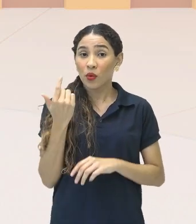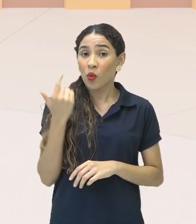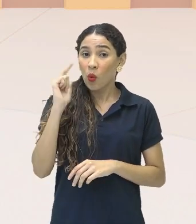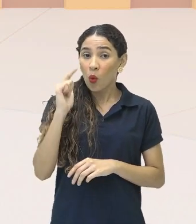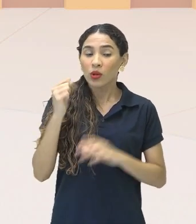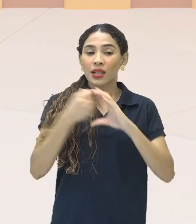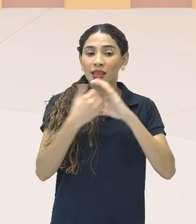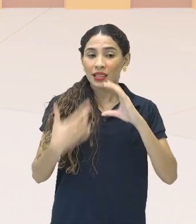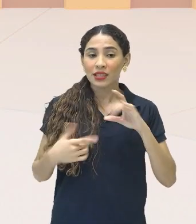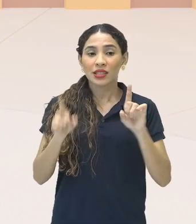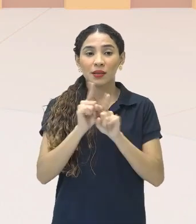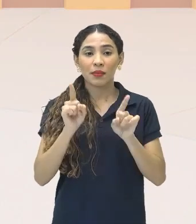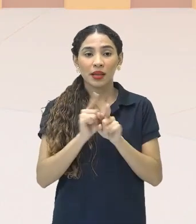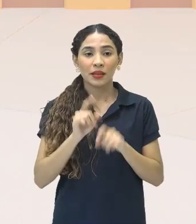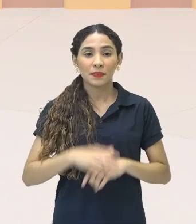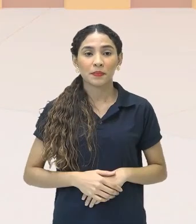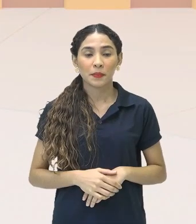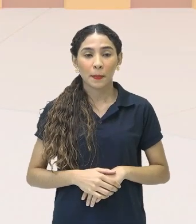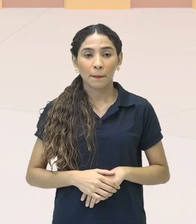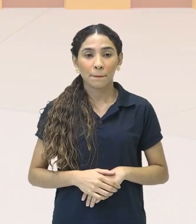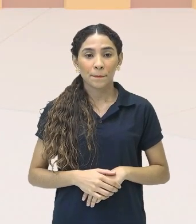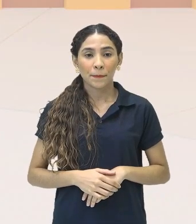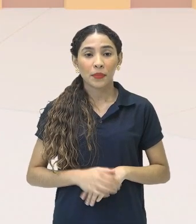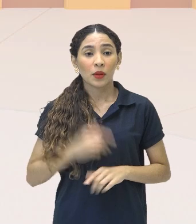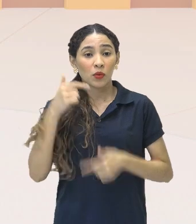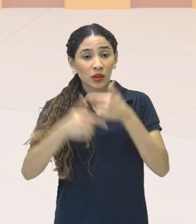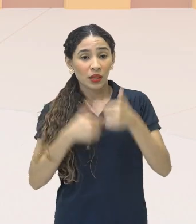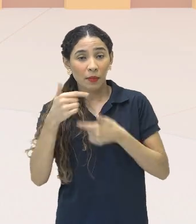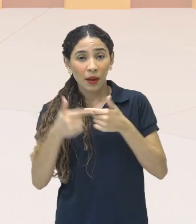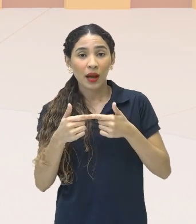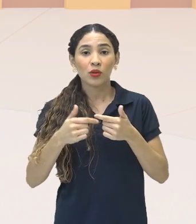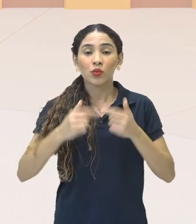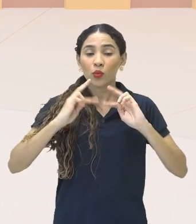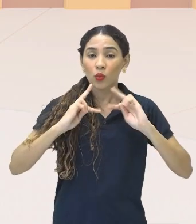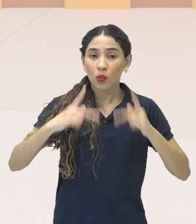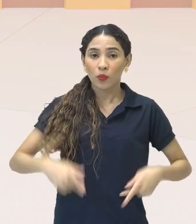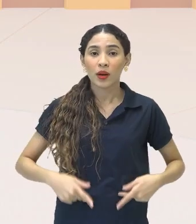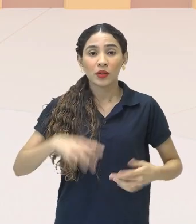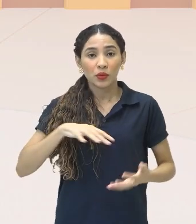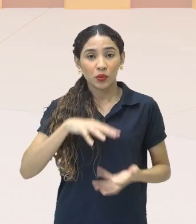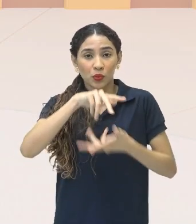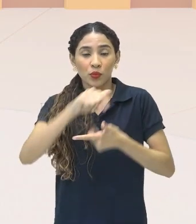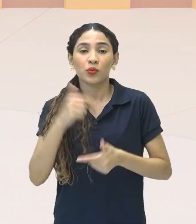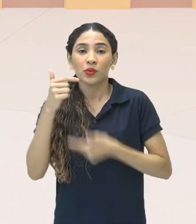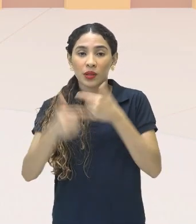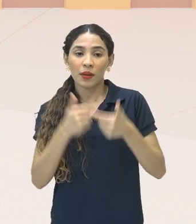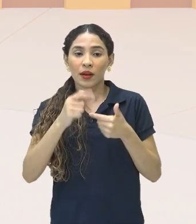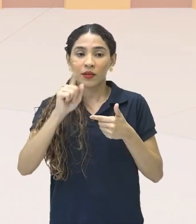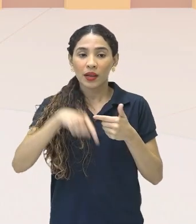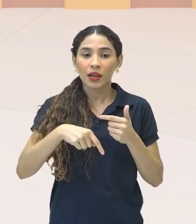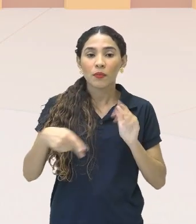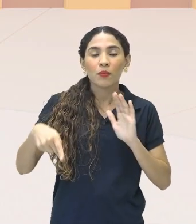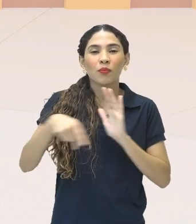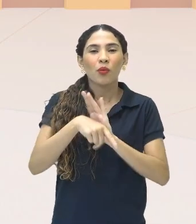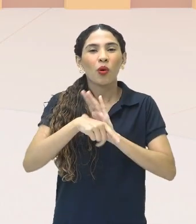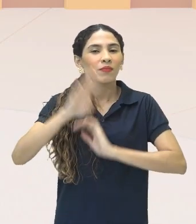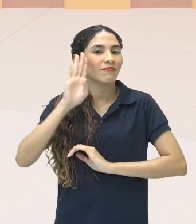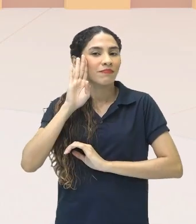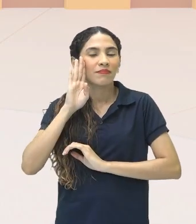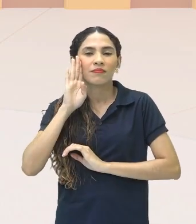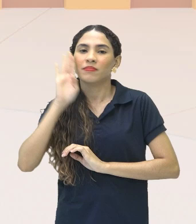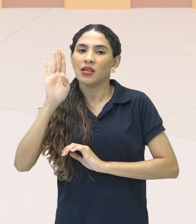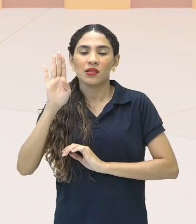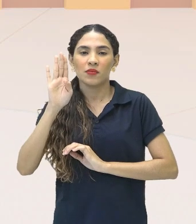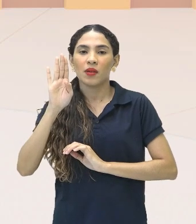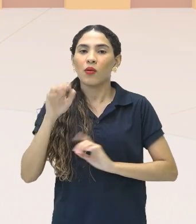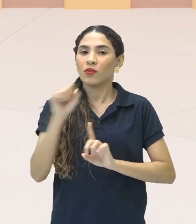ponto também, tem mais o terceiro. O trabalho humano e o mundo do trabalho constituem a chave essencial